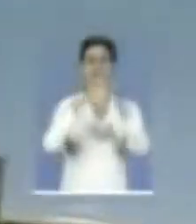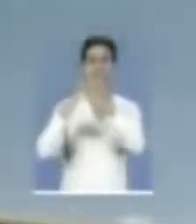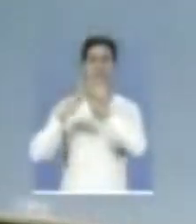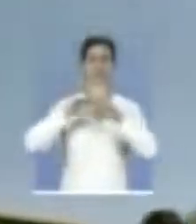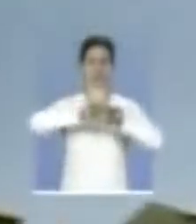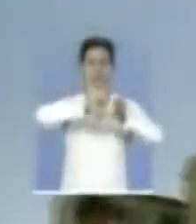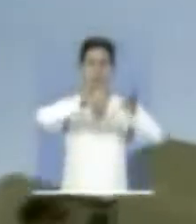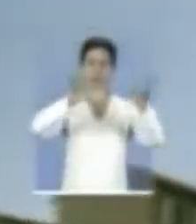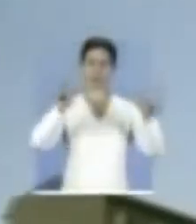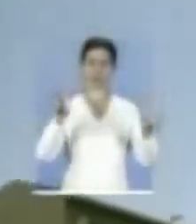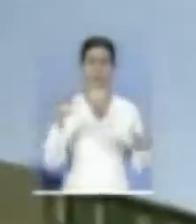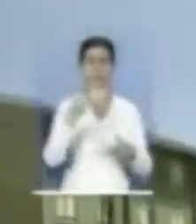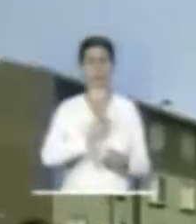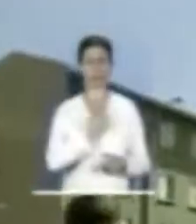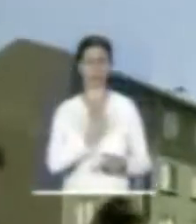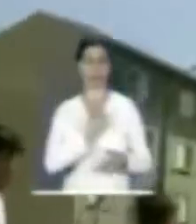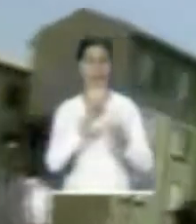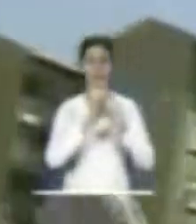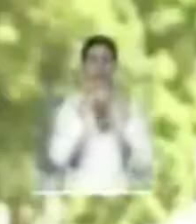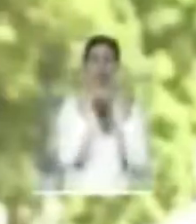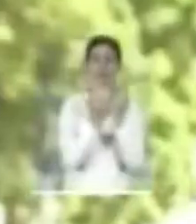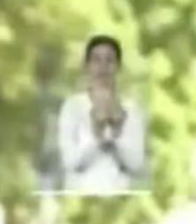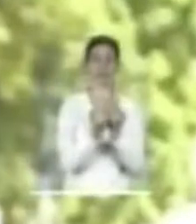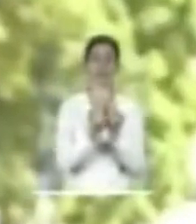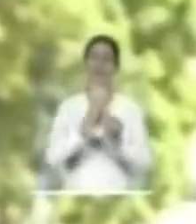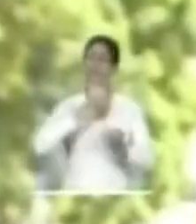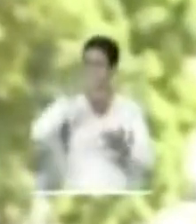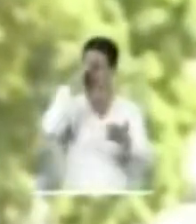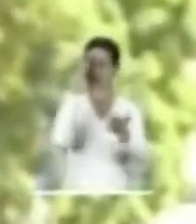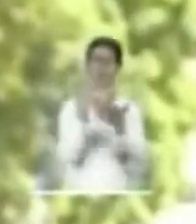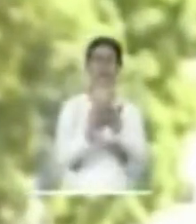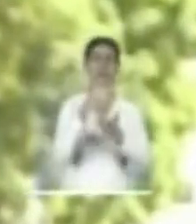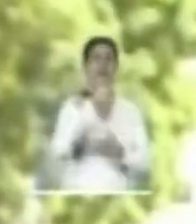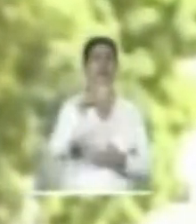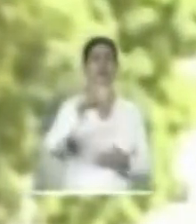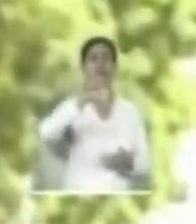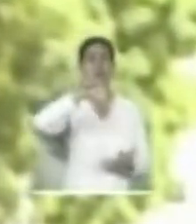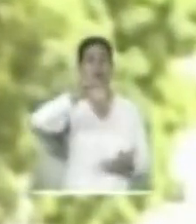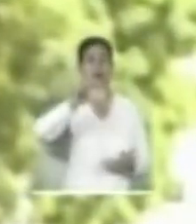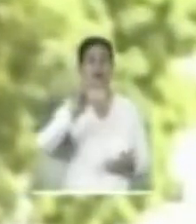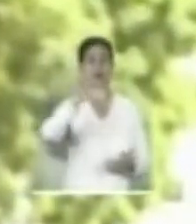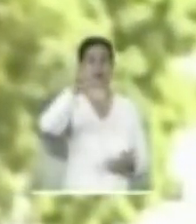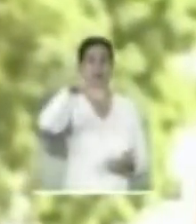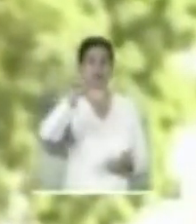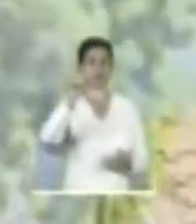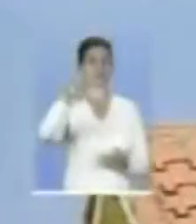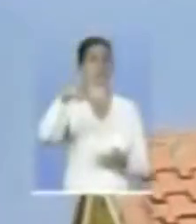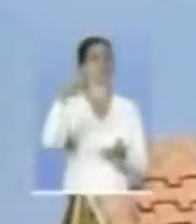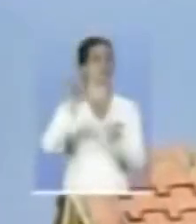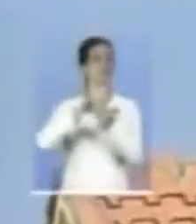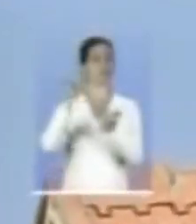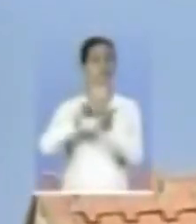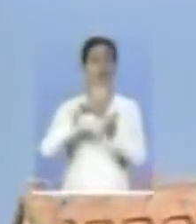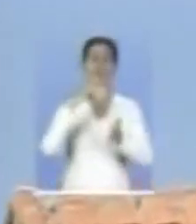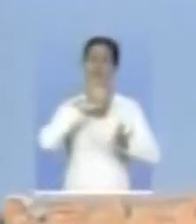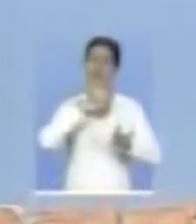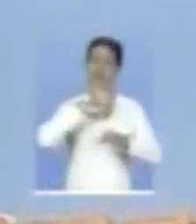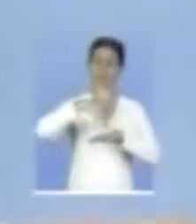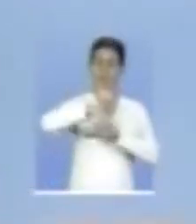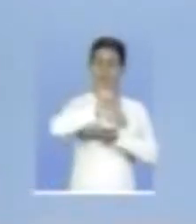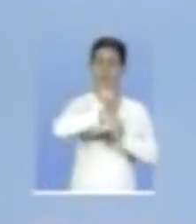É moradia digna para milhares de famílias. Geraldo Alckmin, acredito nas suas obras e em você. Eu